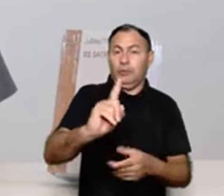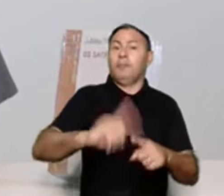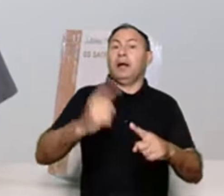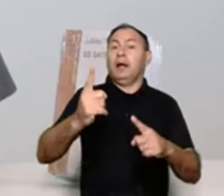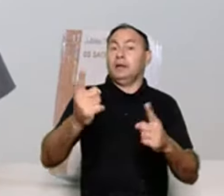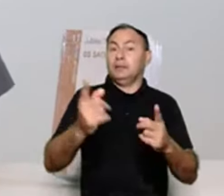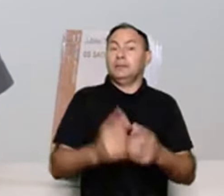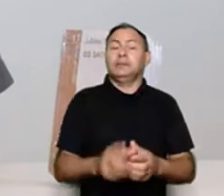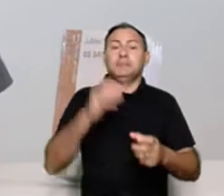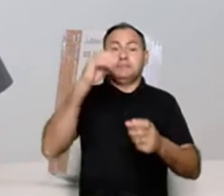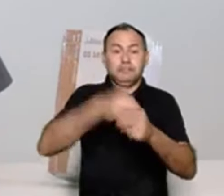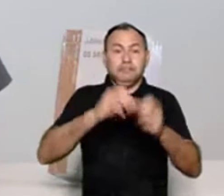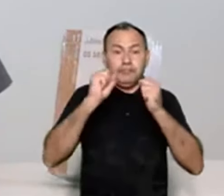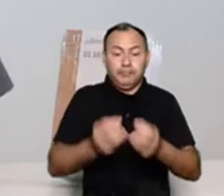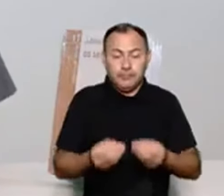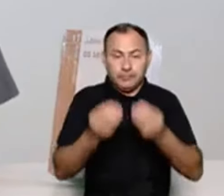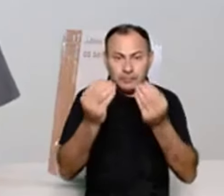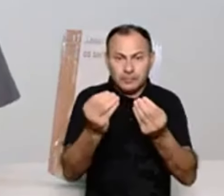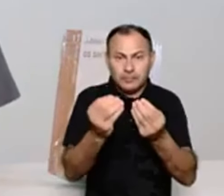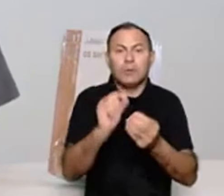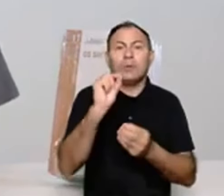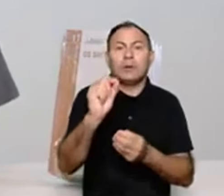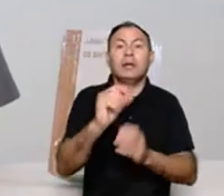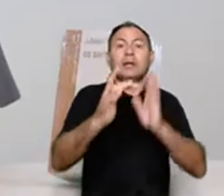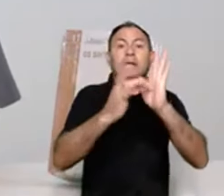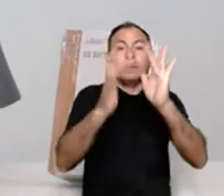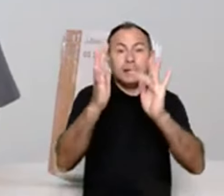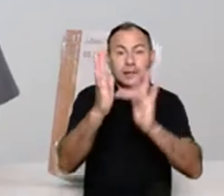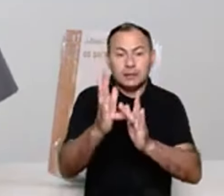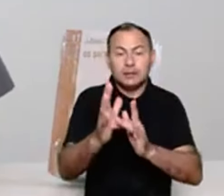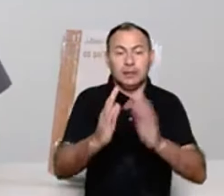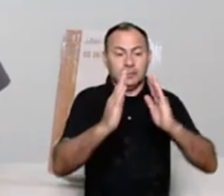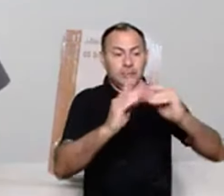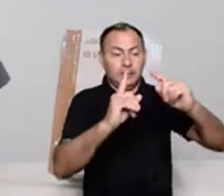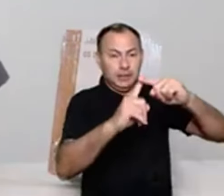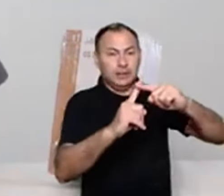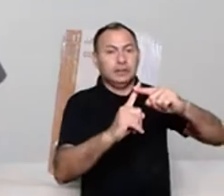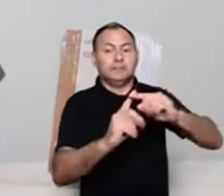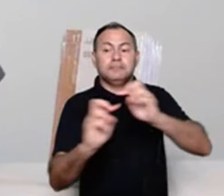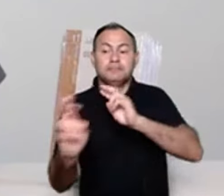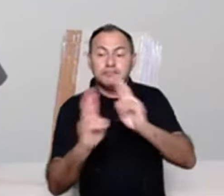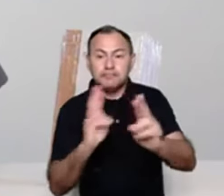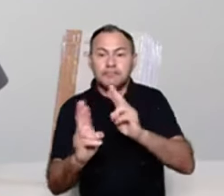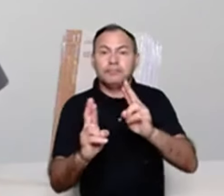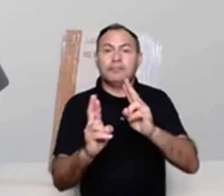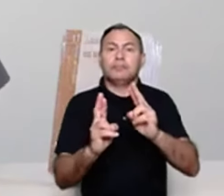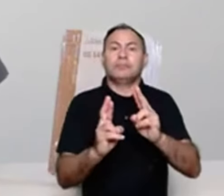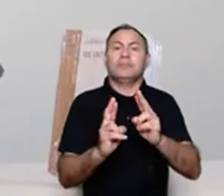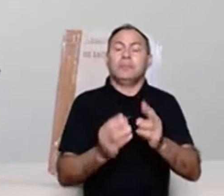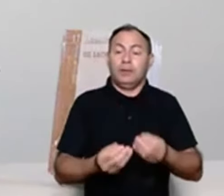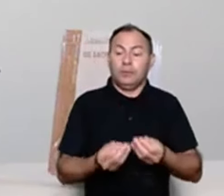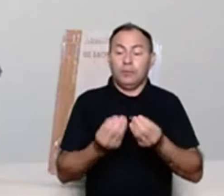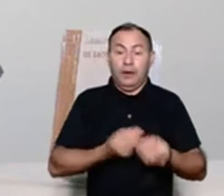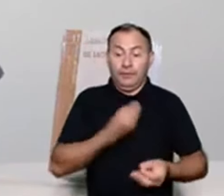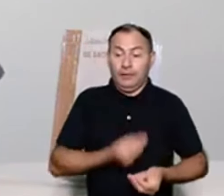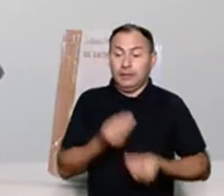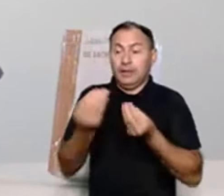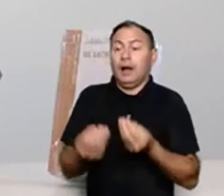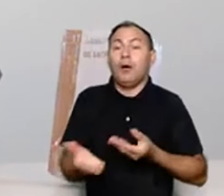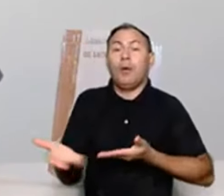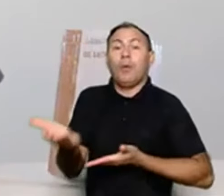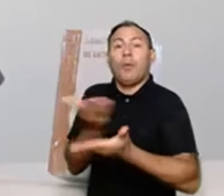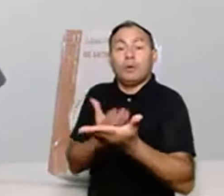mas nele pudesse ser estabelecido aquilo que Cristo e a igreja, nessa relação de um ter dado a vida